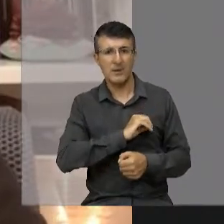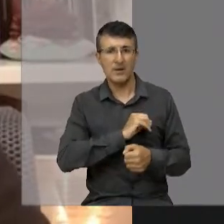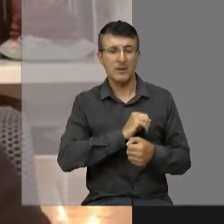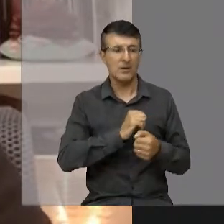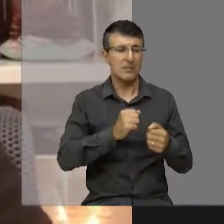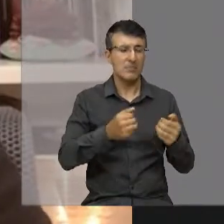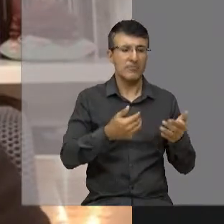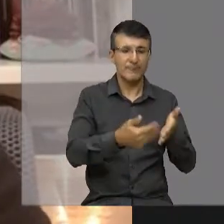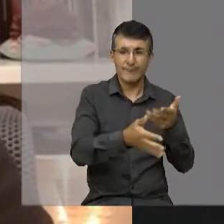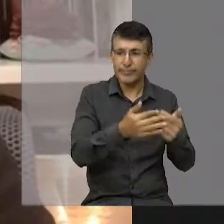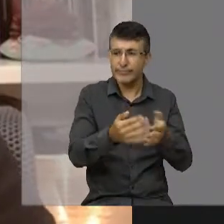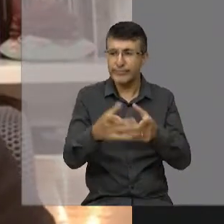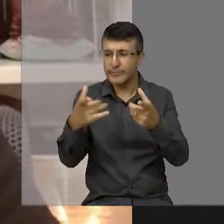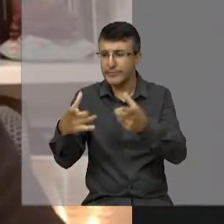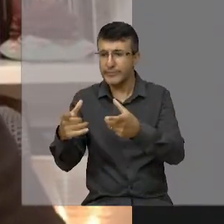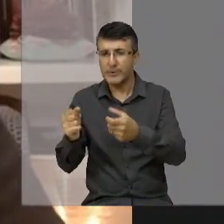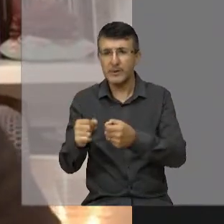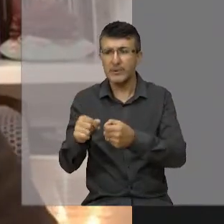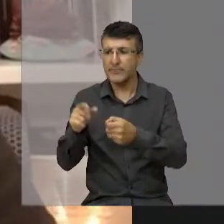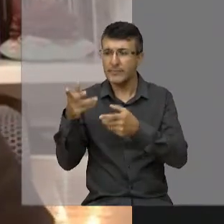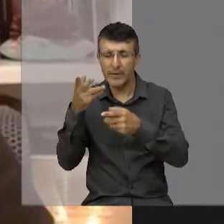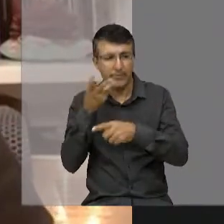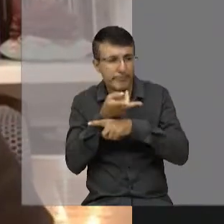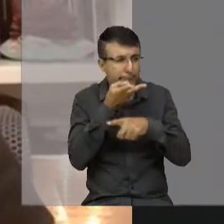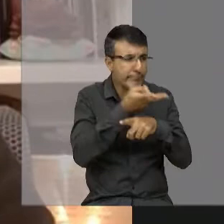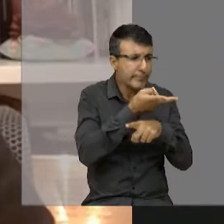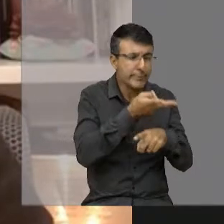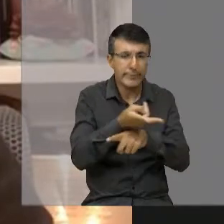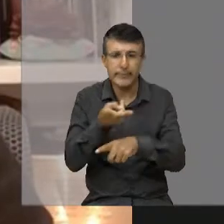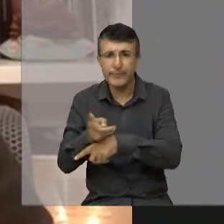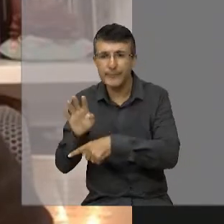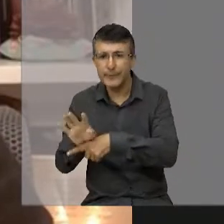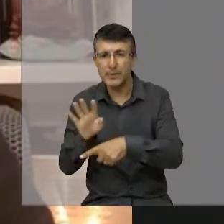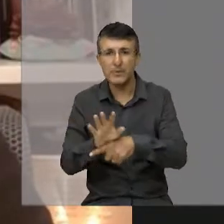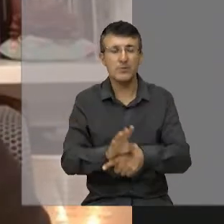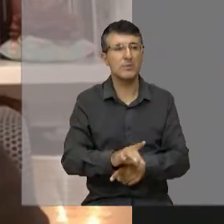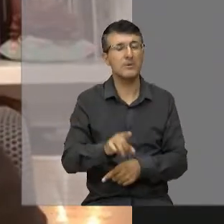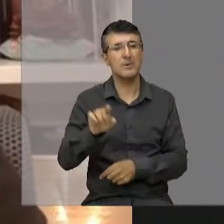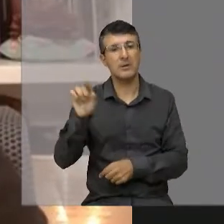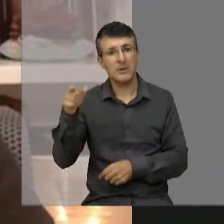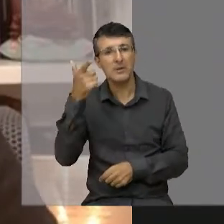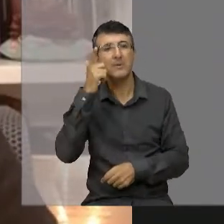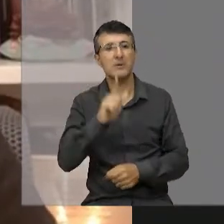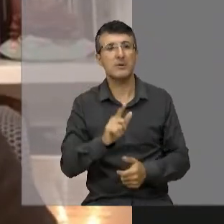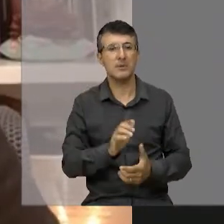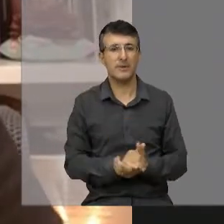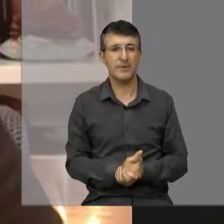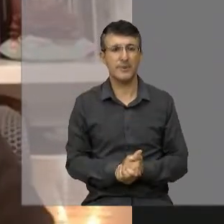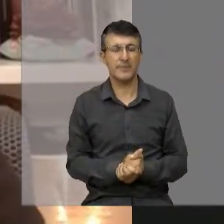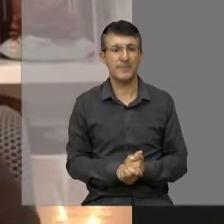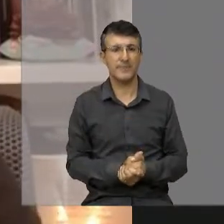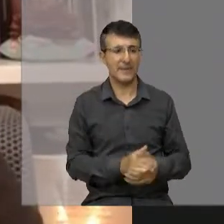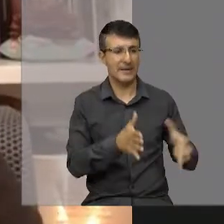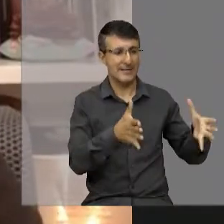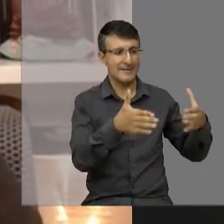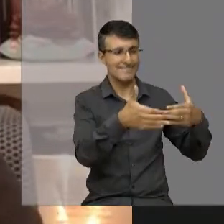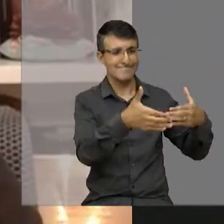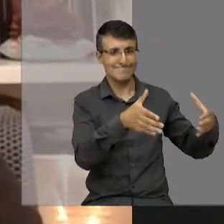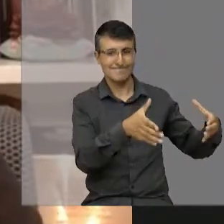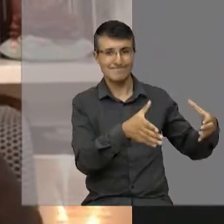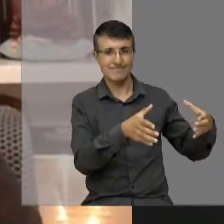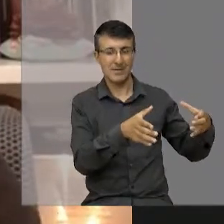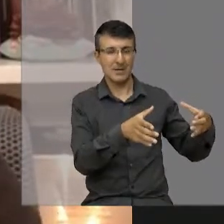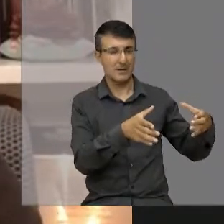toda essa rede. E medidas de proteção no âmbito do período de restrições de confinamento e mobilidade. Da